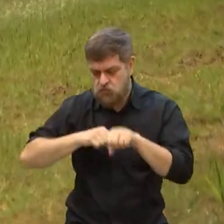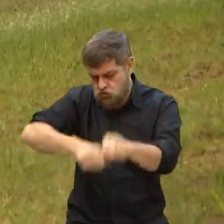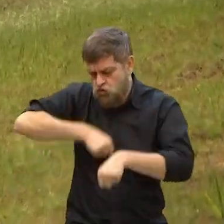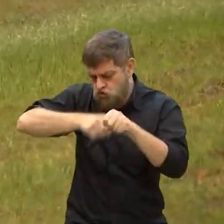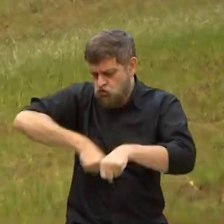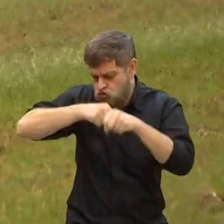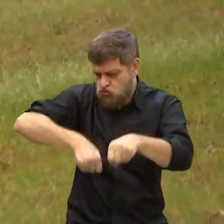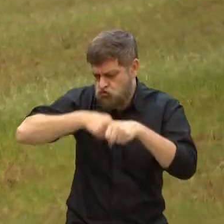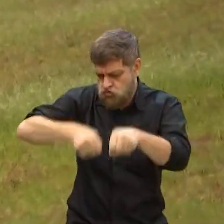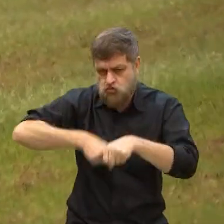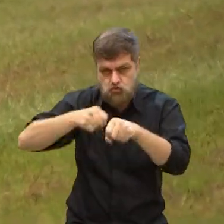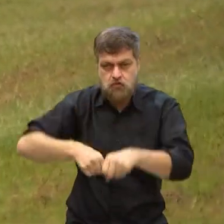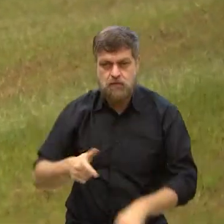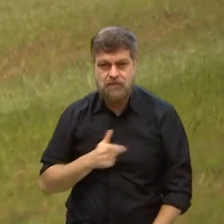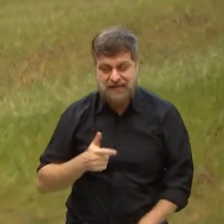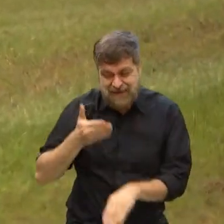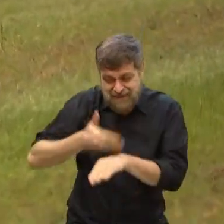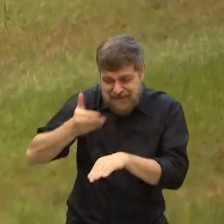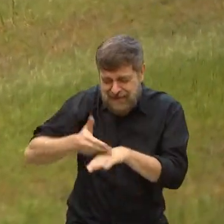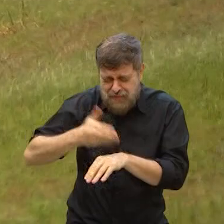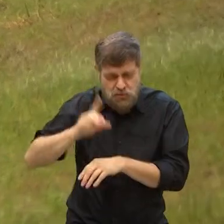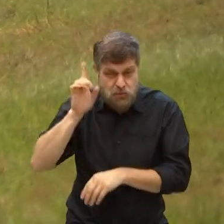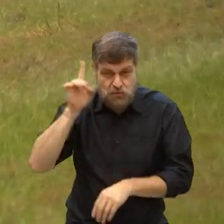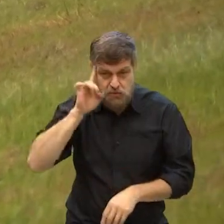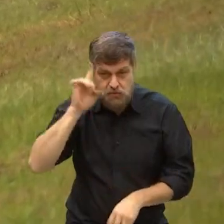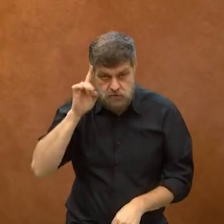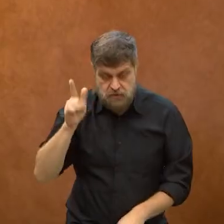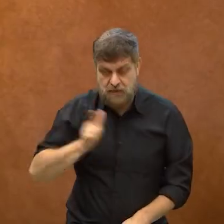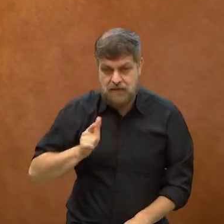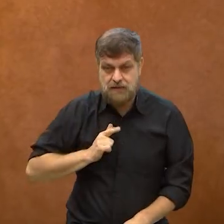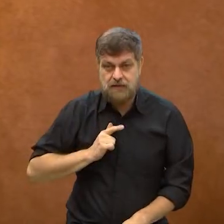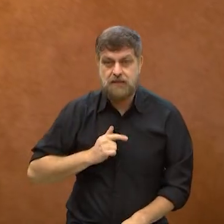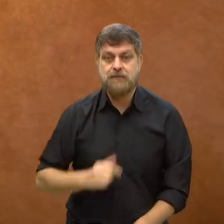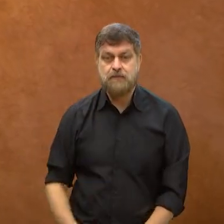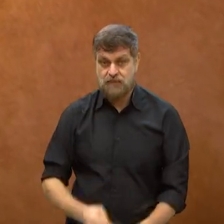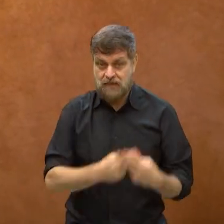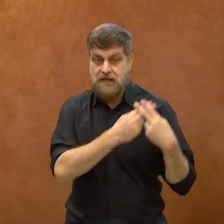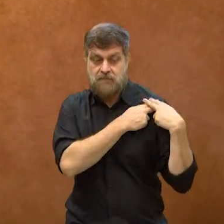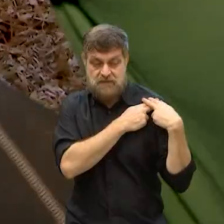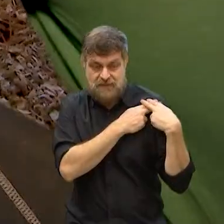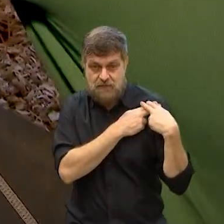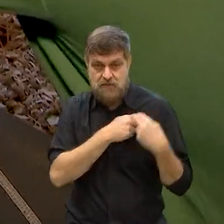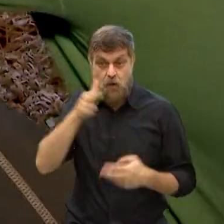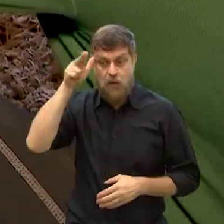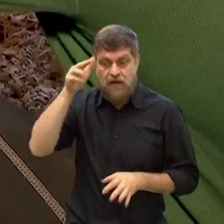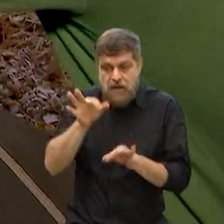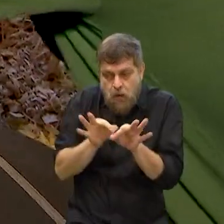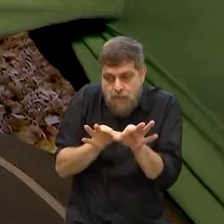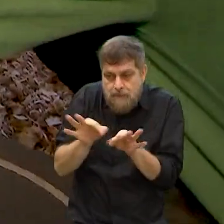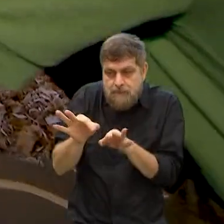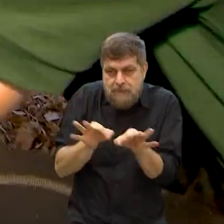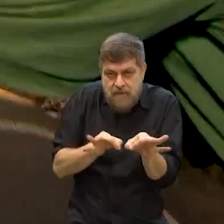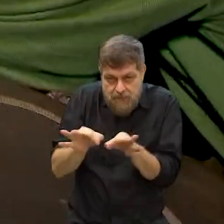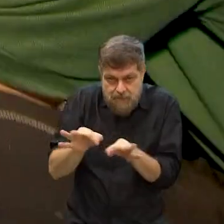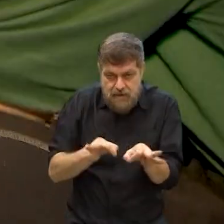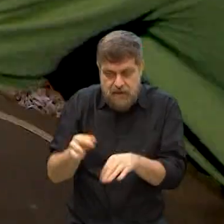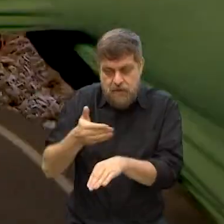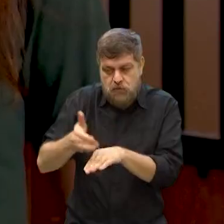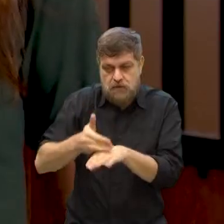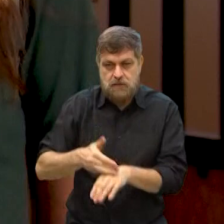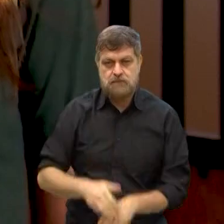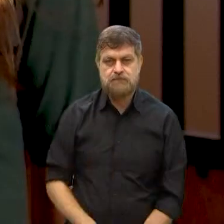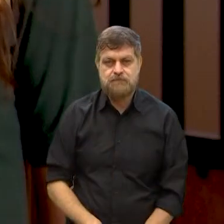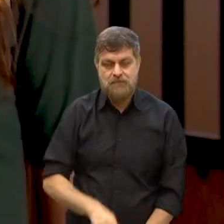O treinamento para o enduro é diário e os atletas têm a missão de preparar os animais para cada uma